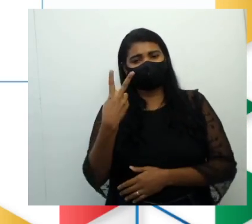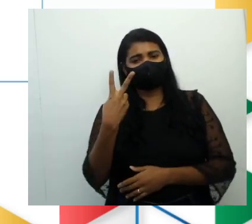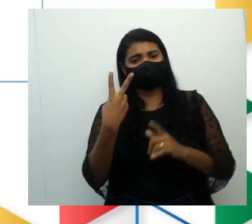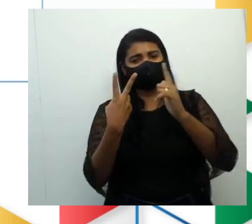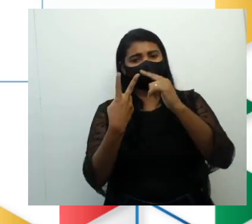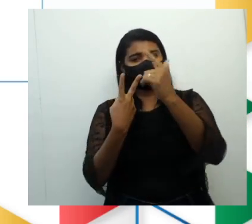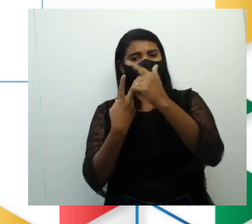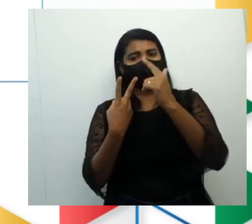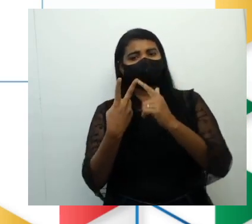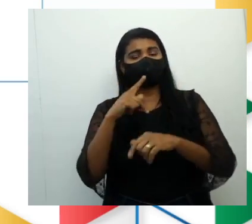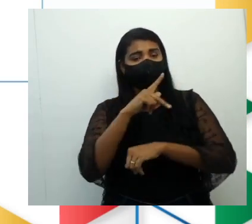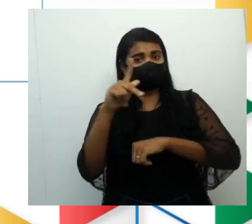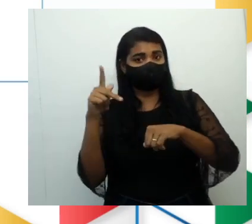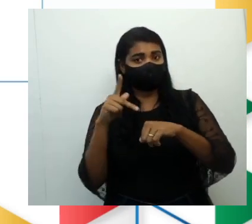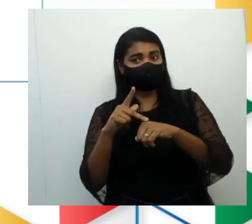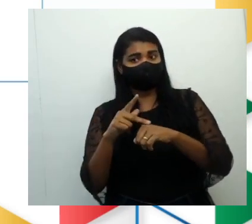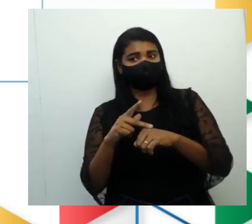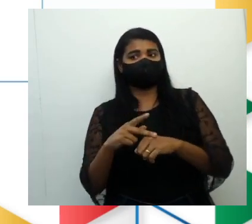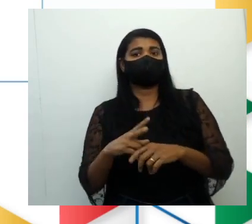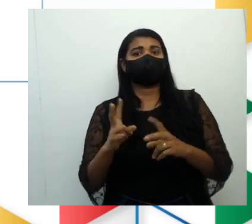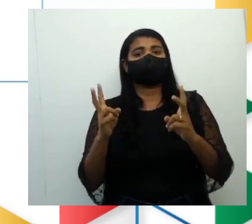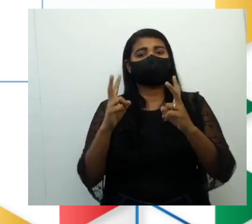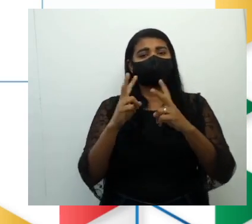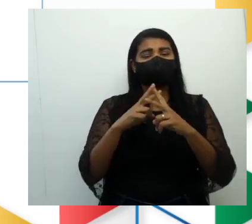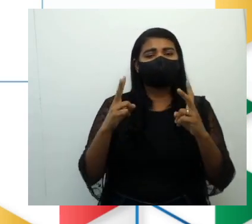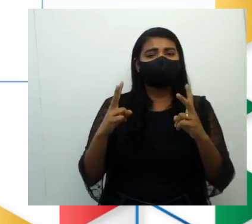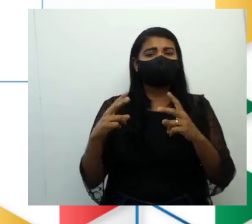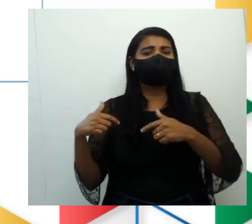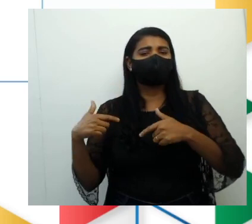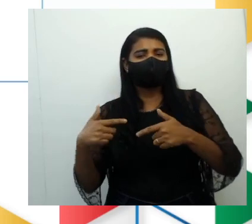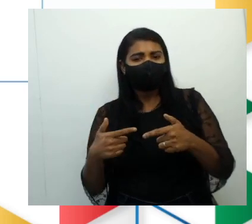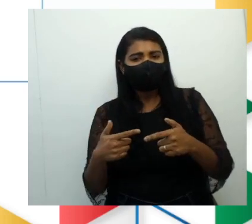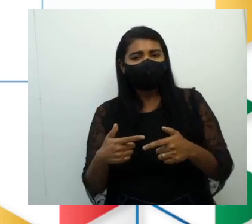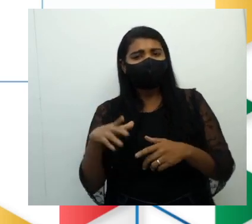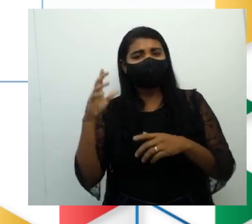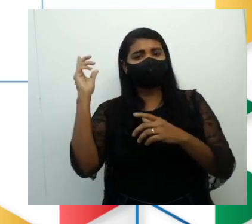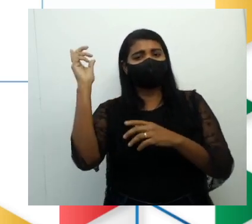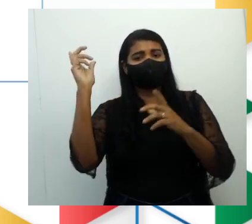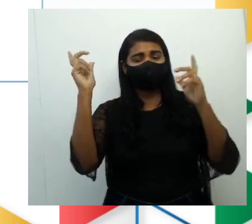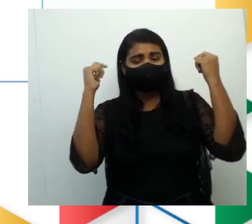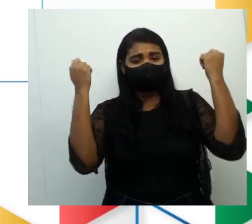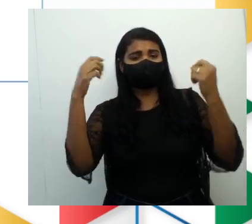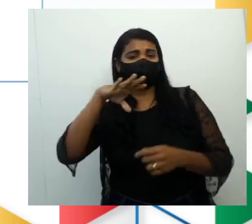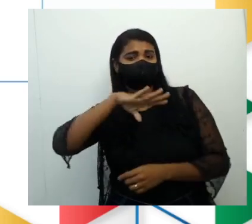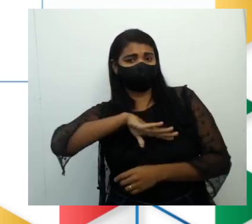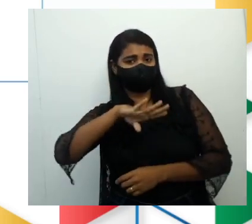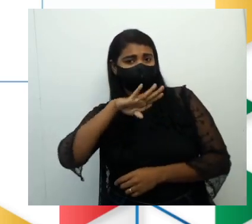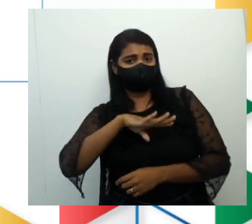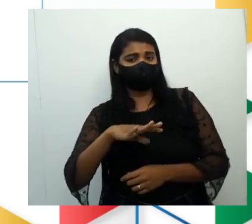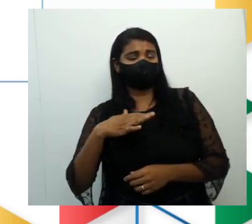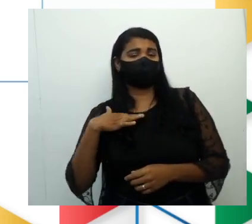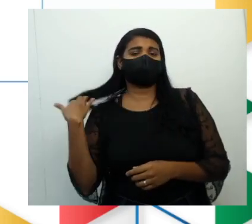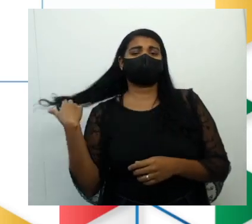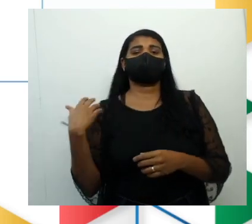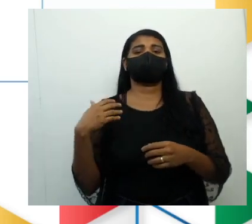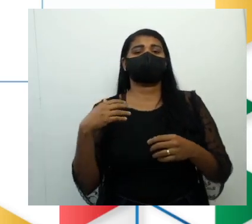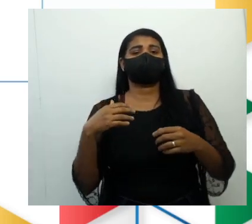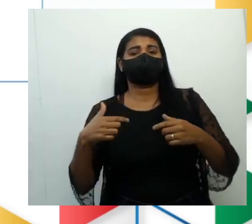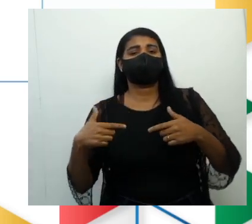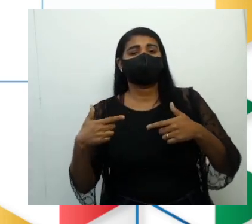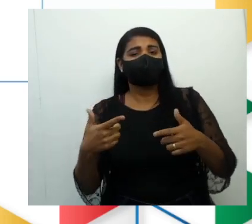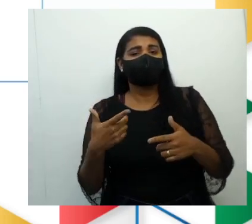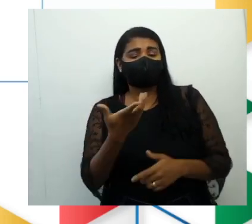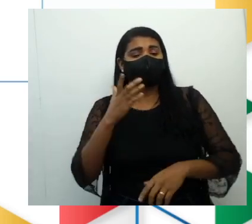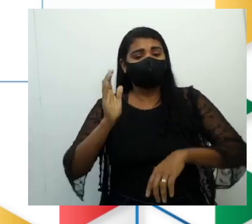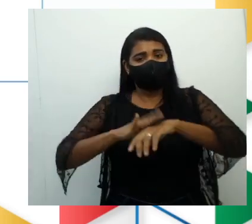estavam brigando pro Brasil, né? Era a Espanha de um lado, português de outro, e era sendo querendo pegar a parte